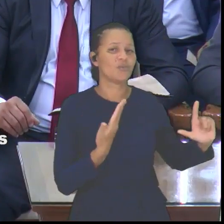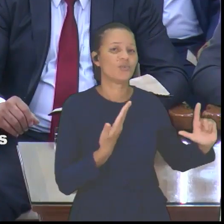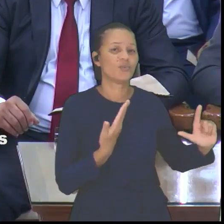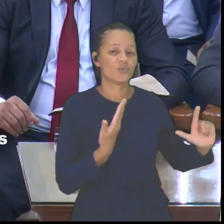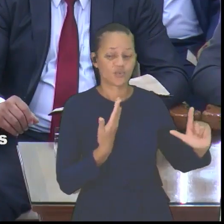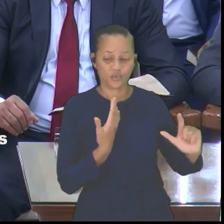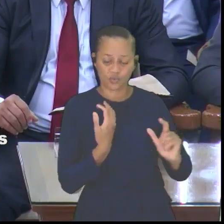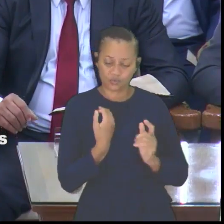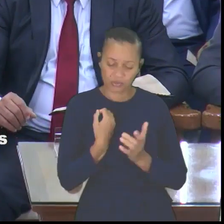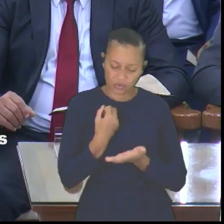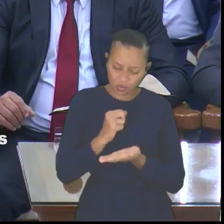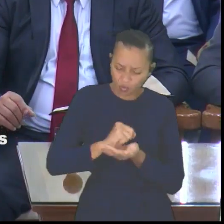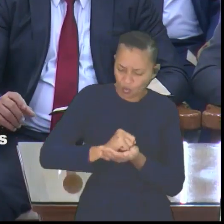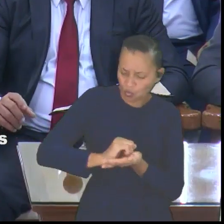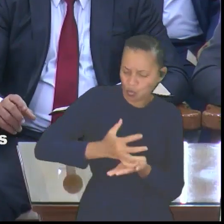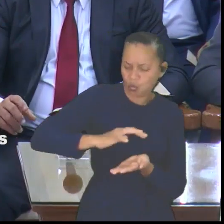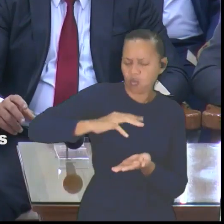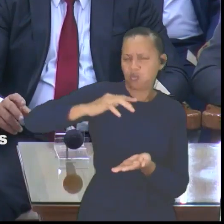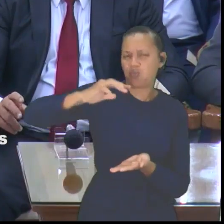Dos tesouros da escuridade.